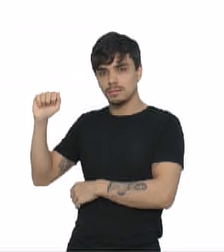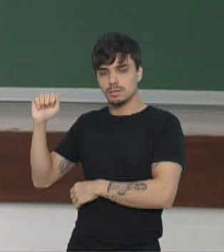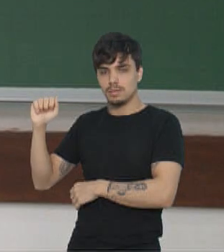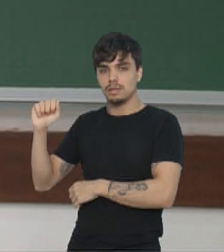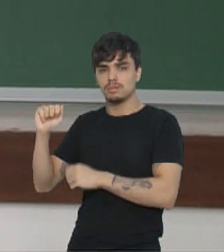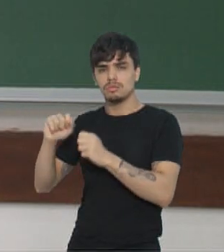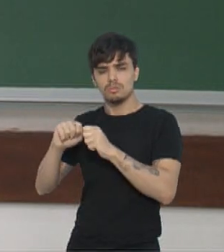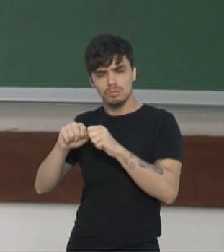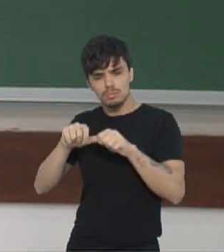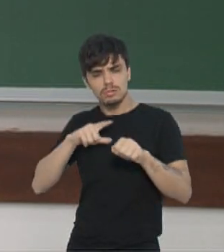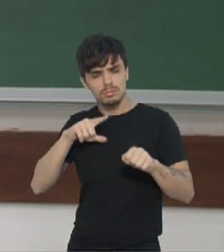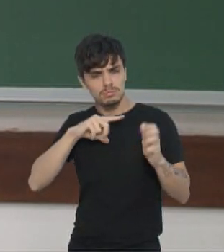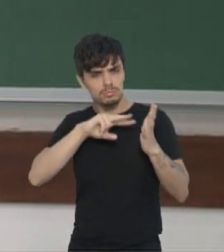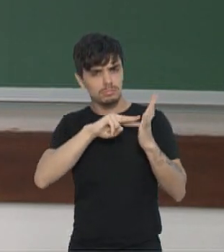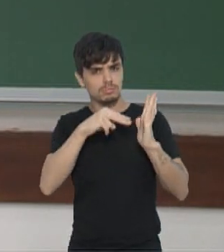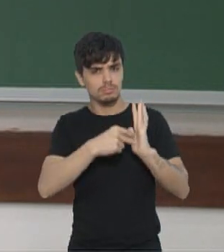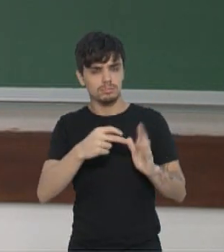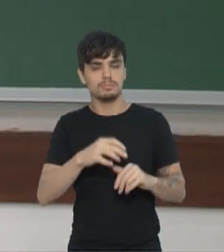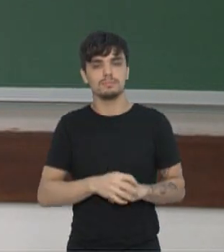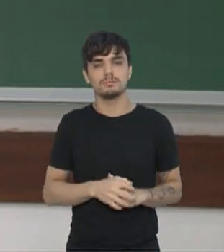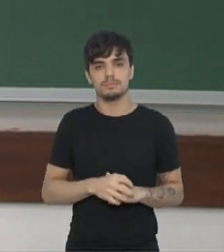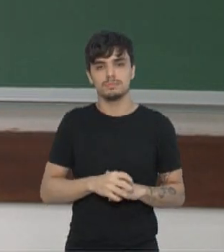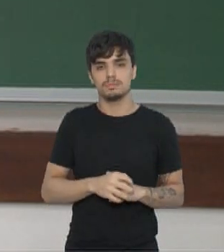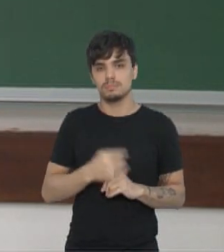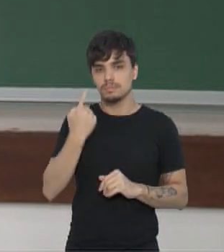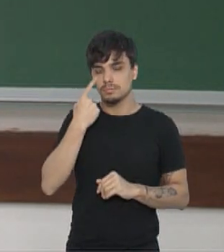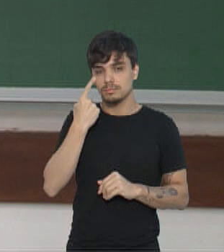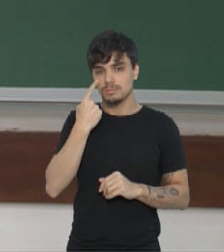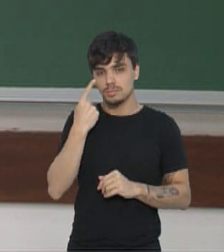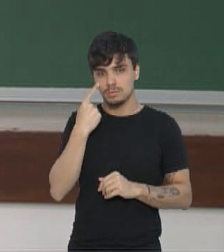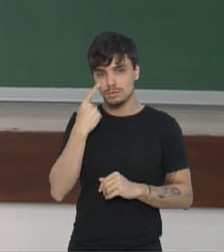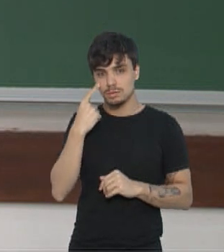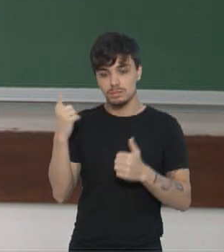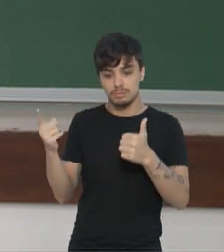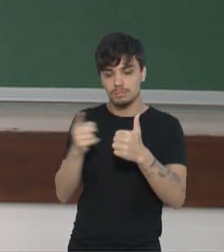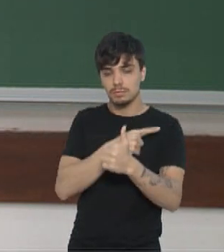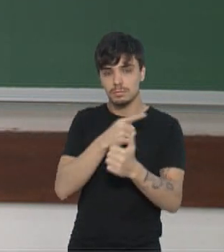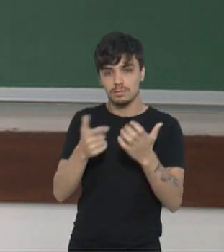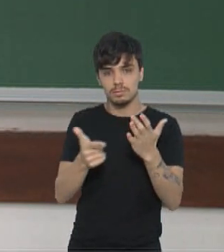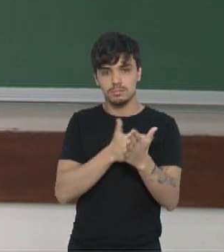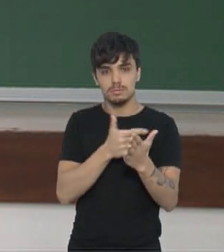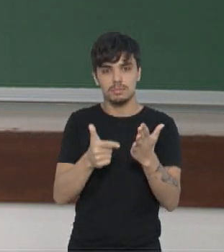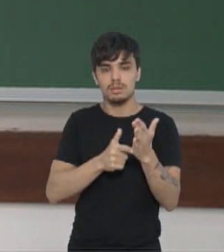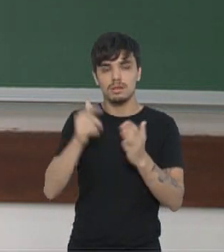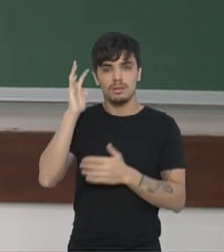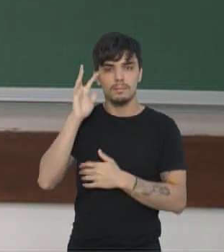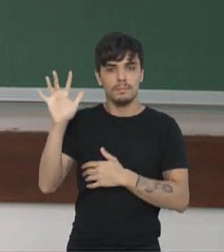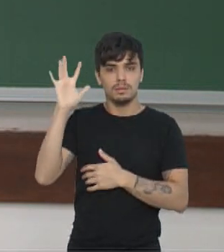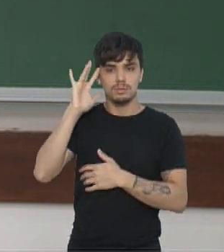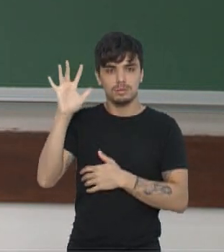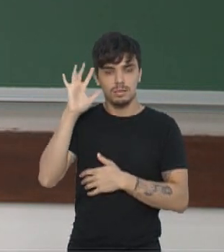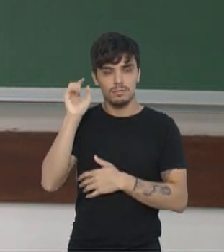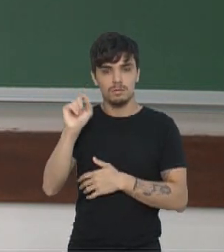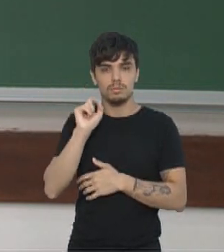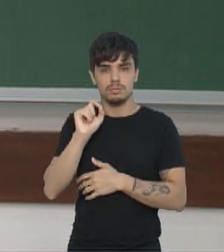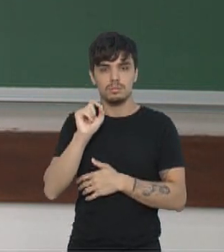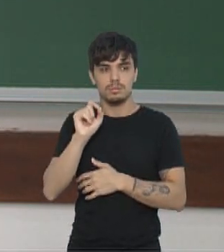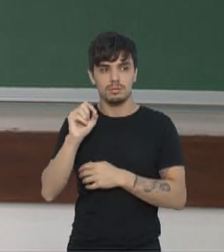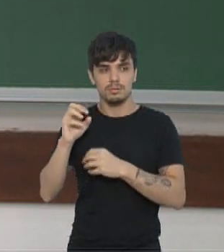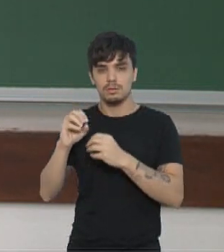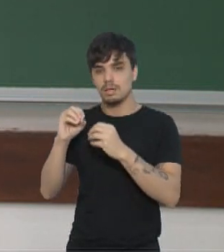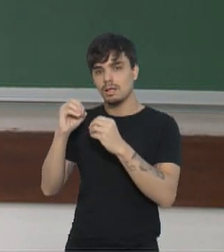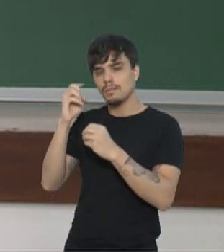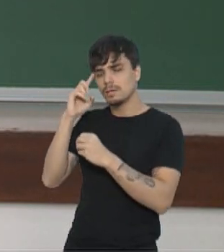que está acontecendo. Até ali, nesse primeiro livro, ele imaginava que a Terra e os planetas giravam assim,